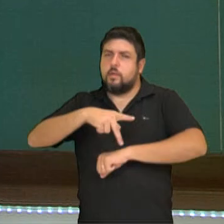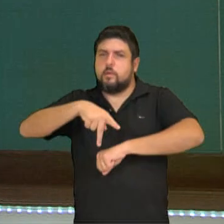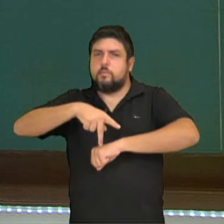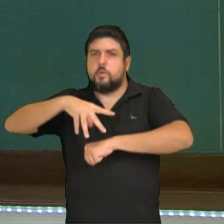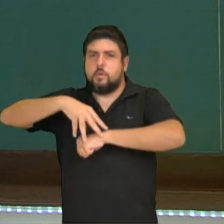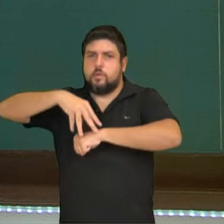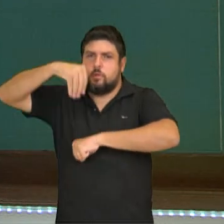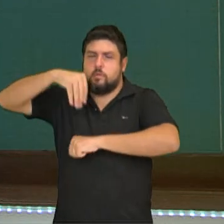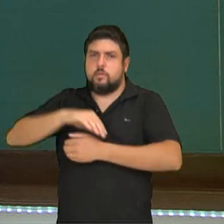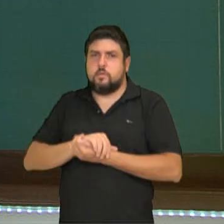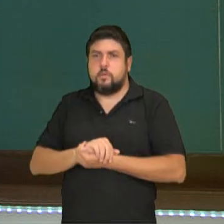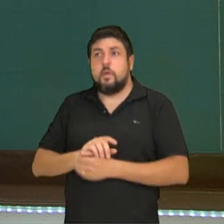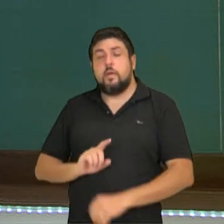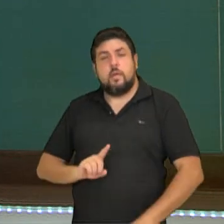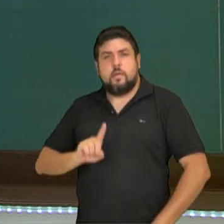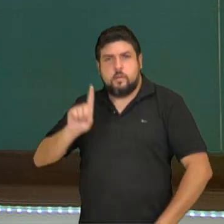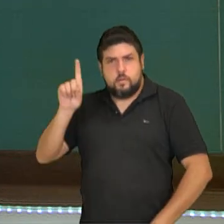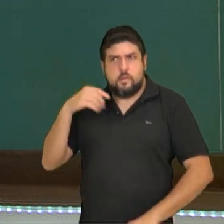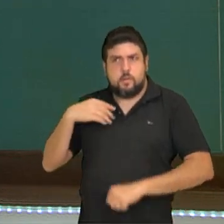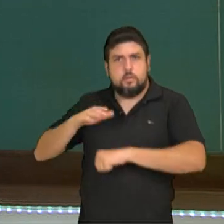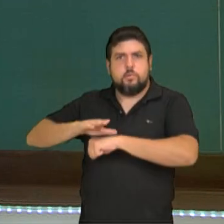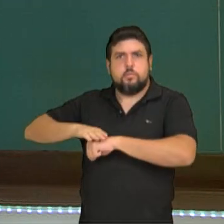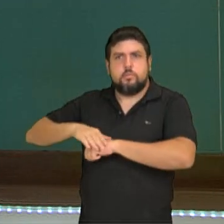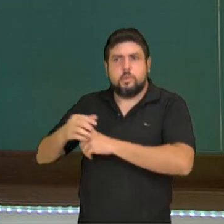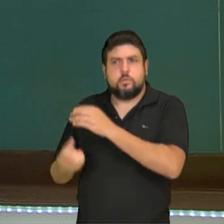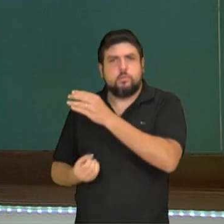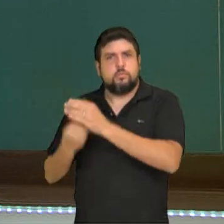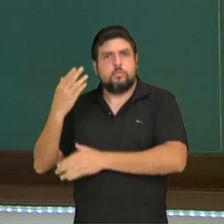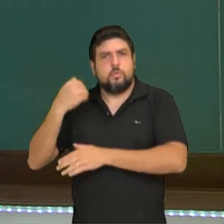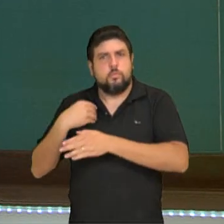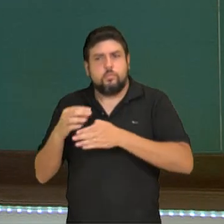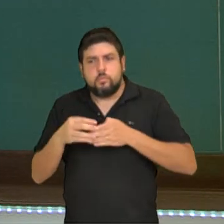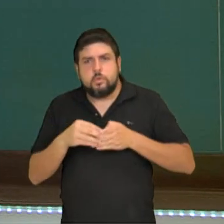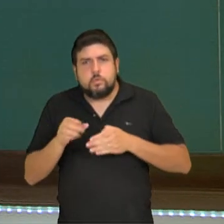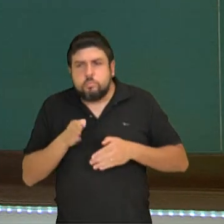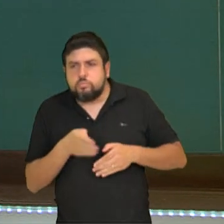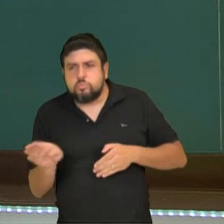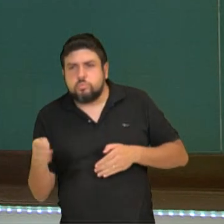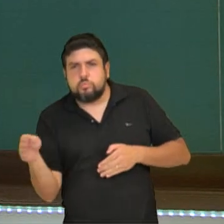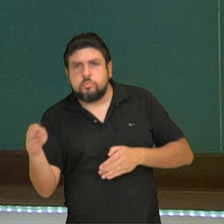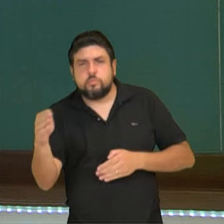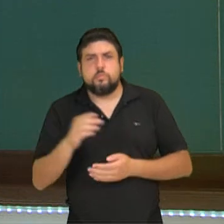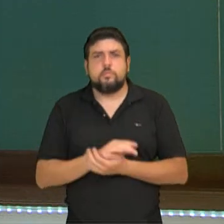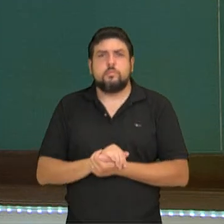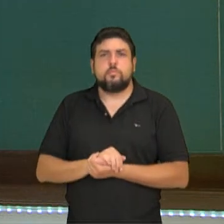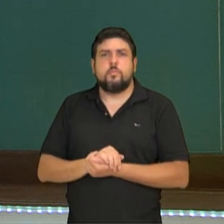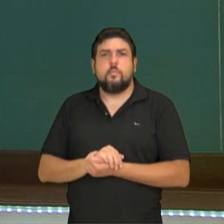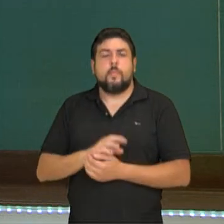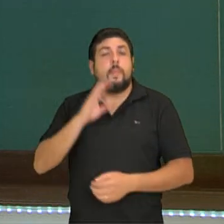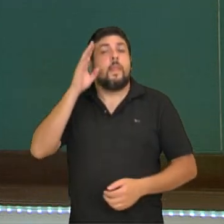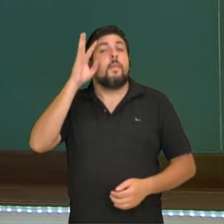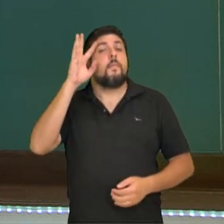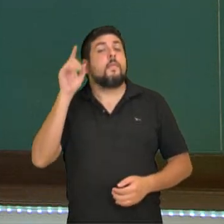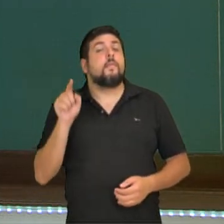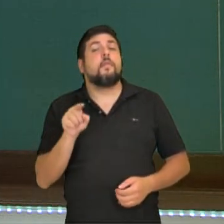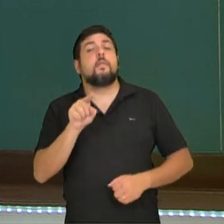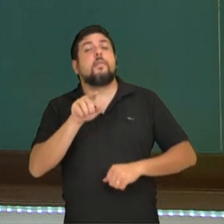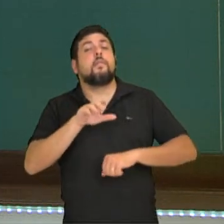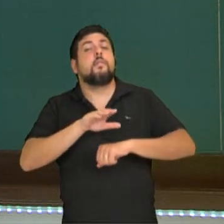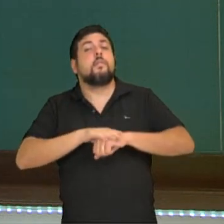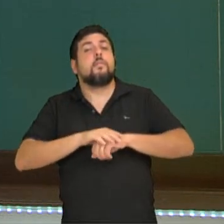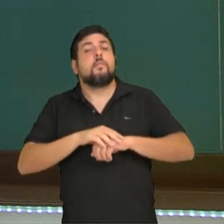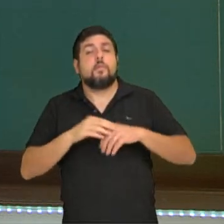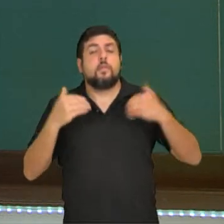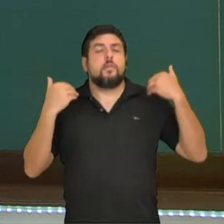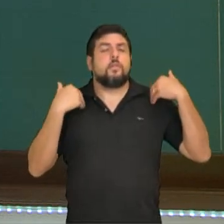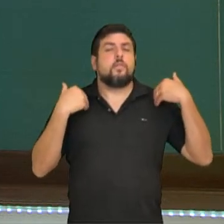pode dizer que lá foi o berço da orientação. Então, tudo isso, olha que legal, incluído no currículo escolar. Imagina você ter na sua disciplina